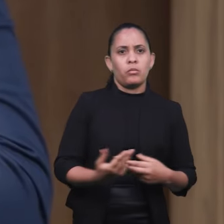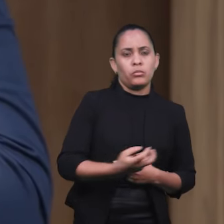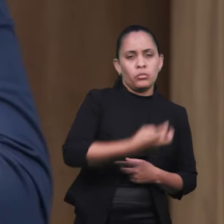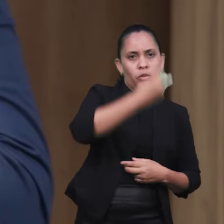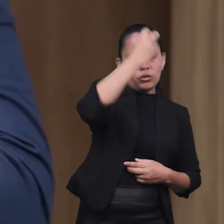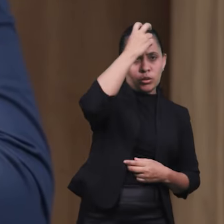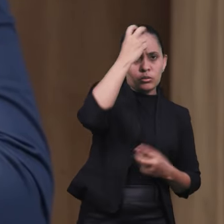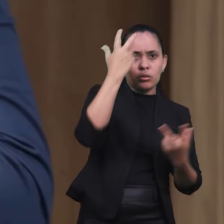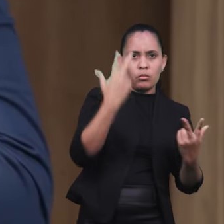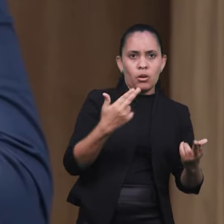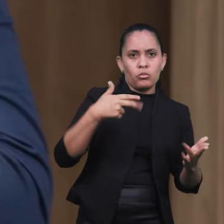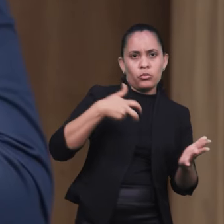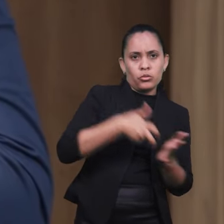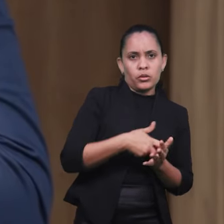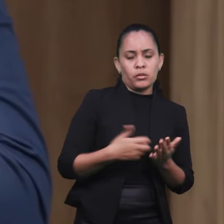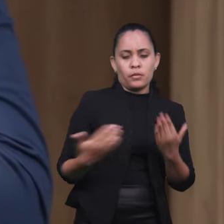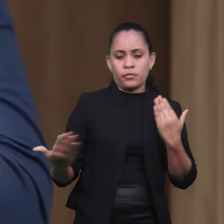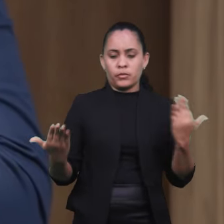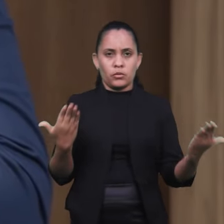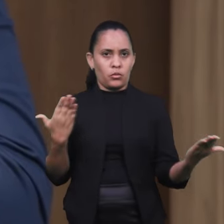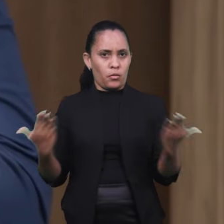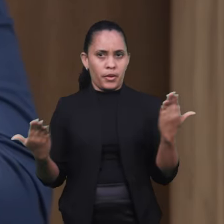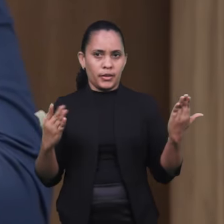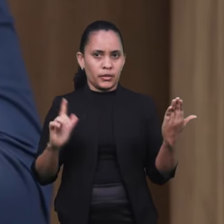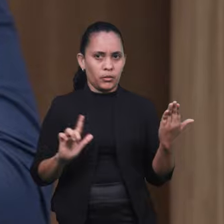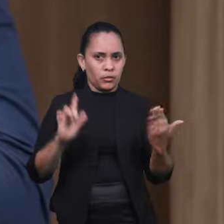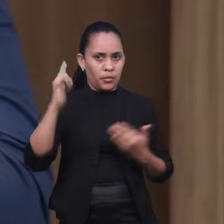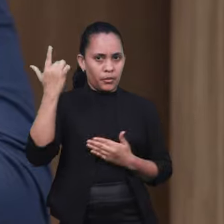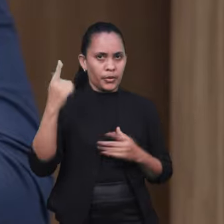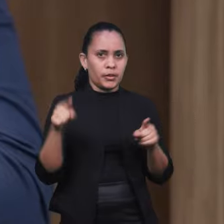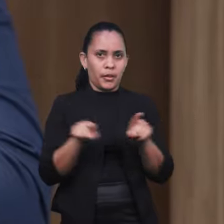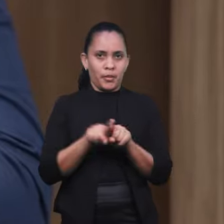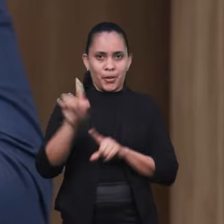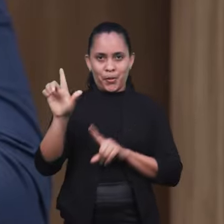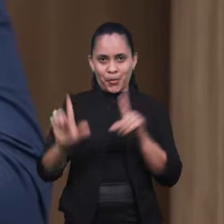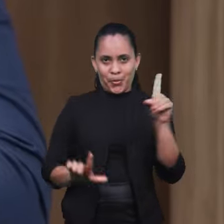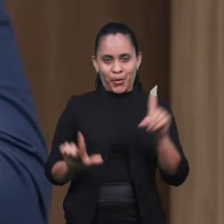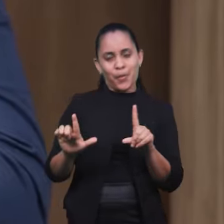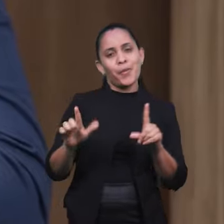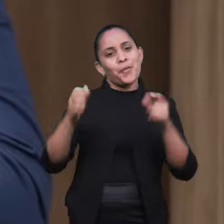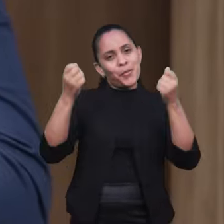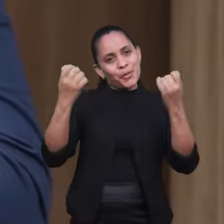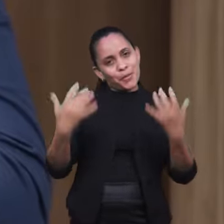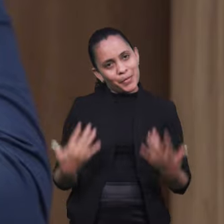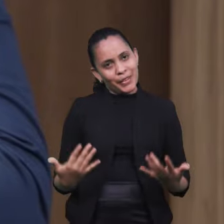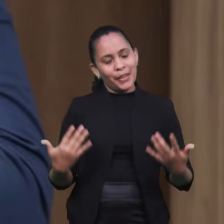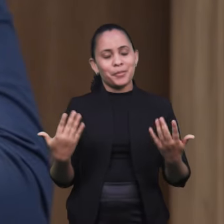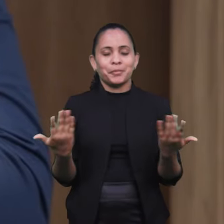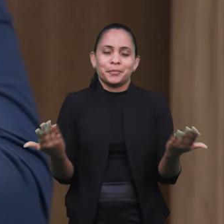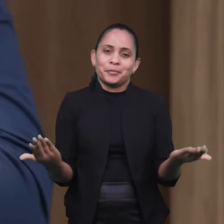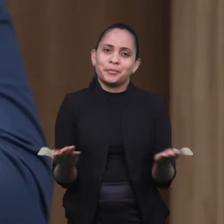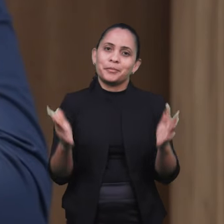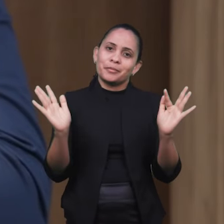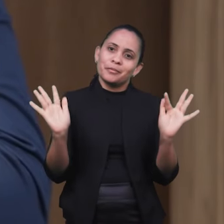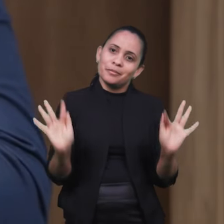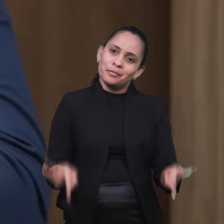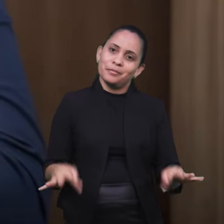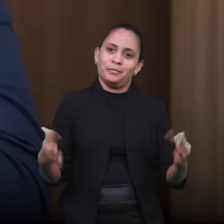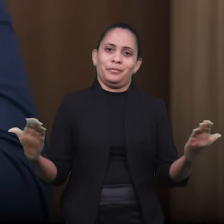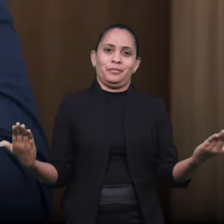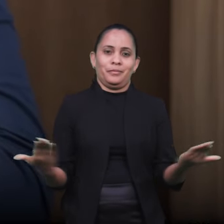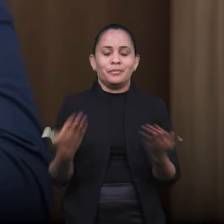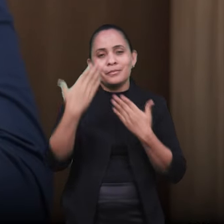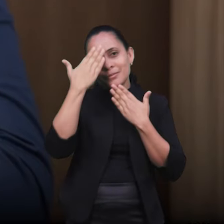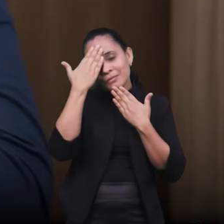na verdade? Sim. E nós vamos fazer esse paralelo também e vamos no próximo episódio discorrer sobre isso. Portanto, vamos encerrar